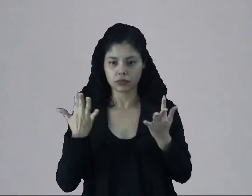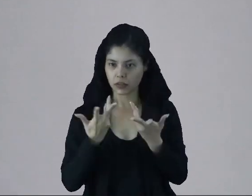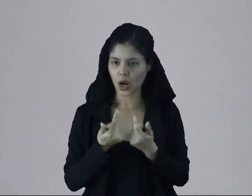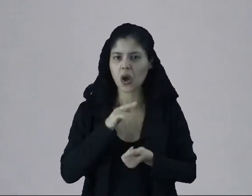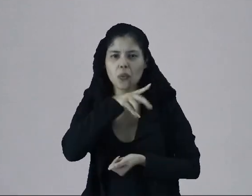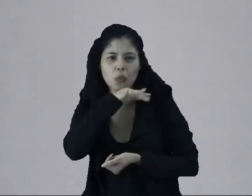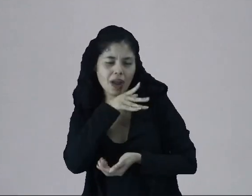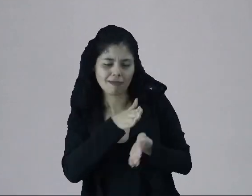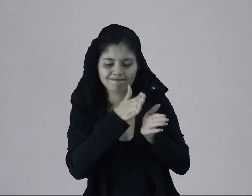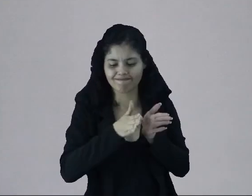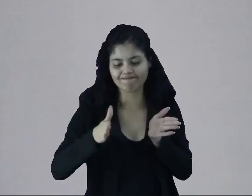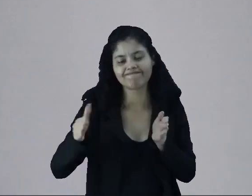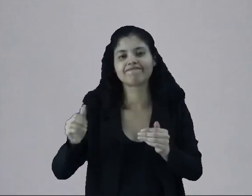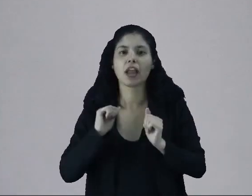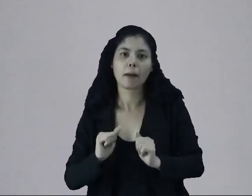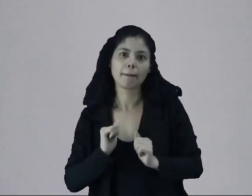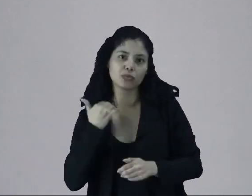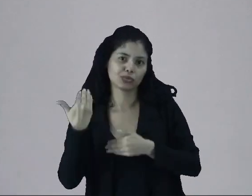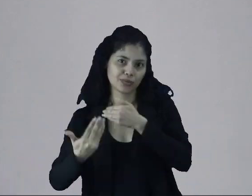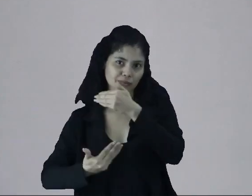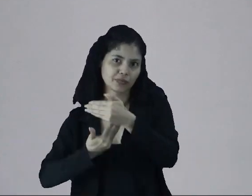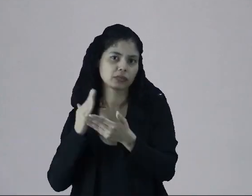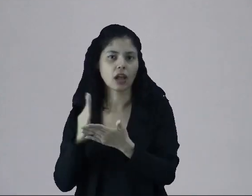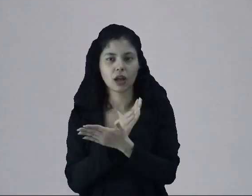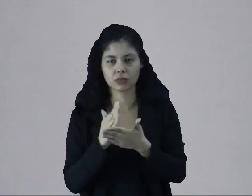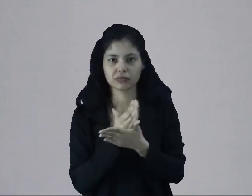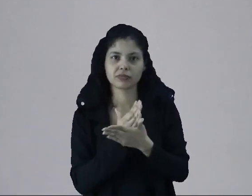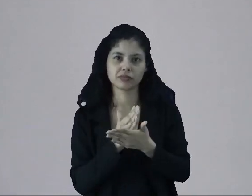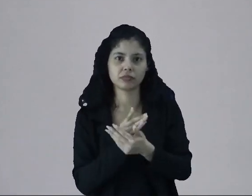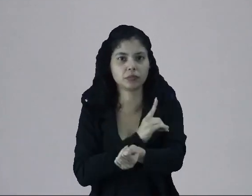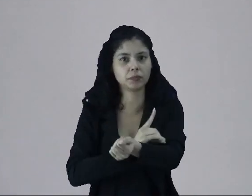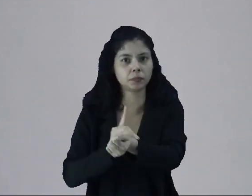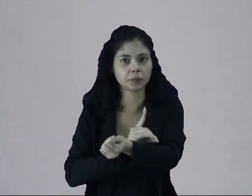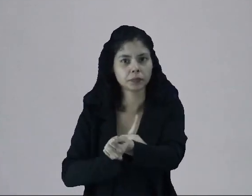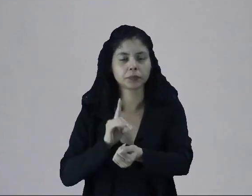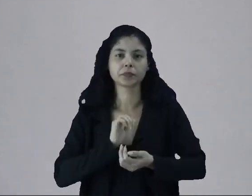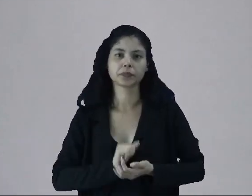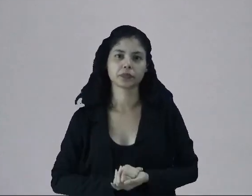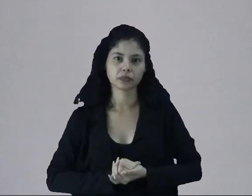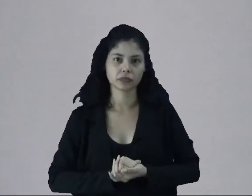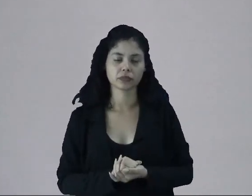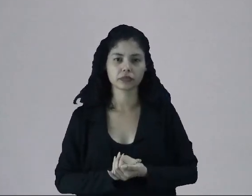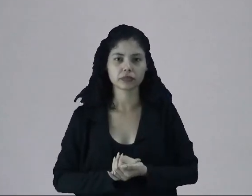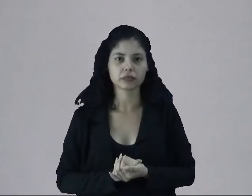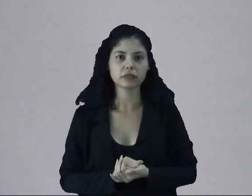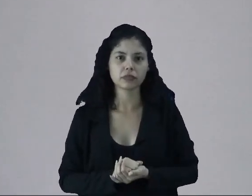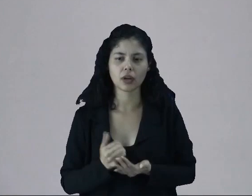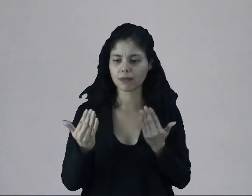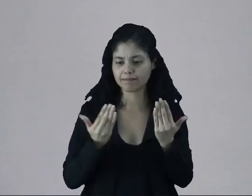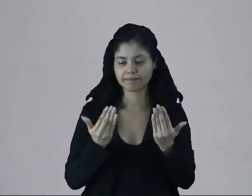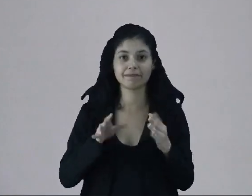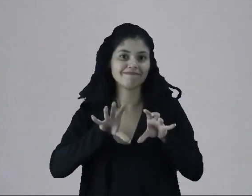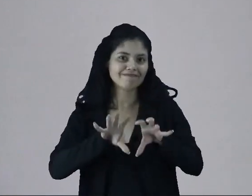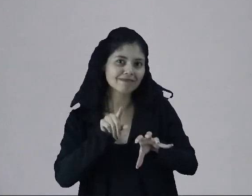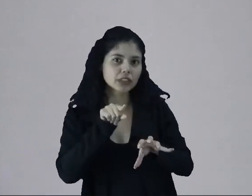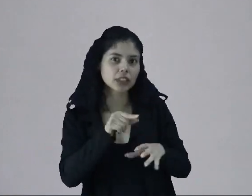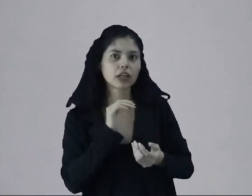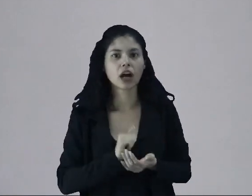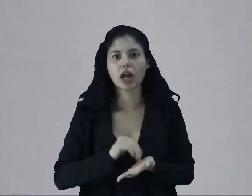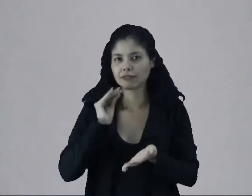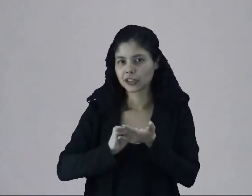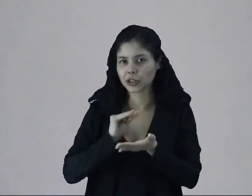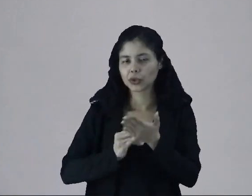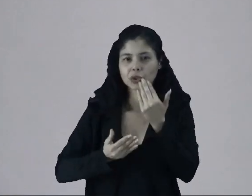ruins, ao longo da vida podem desenvolver algum tipo de diabetes, né, ou um tipo de diabetes relacionado a isso, o